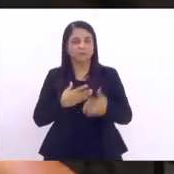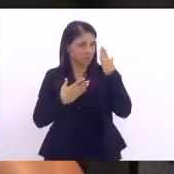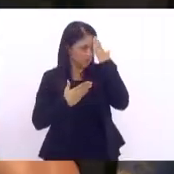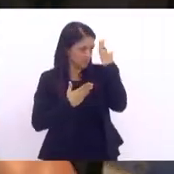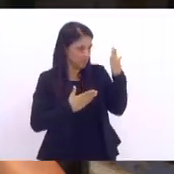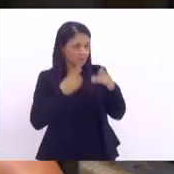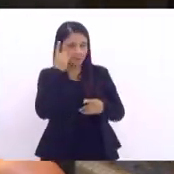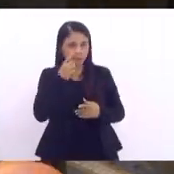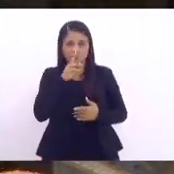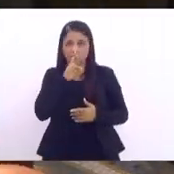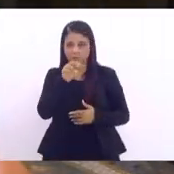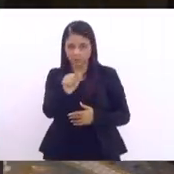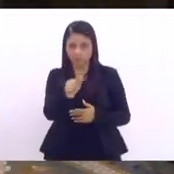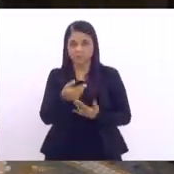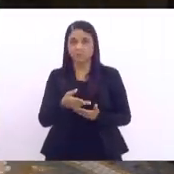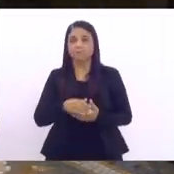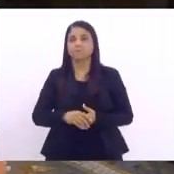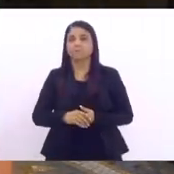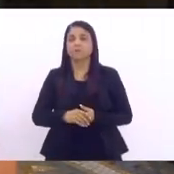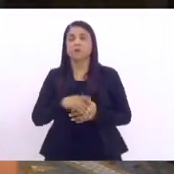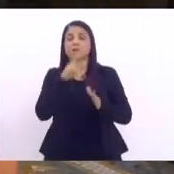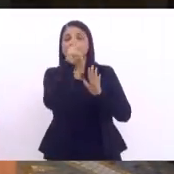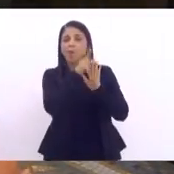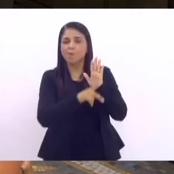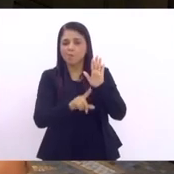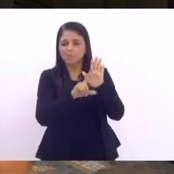Esse é o projeto do FECP.